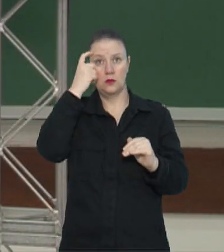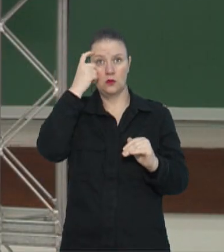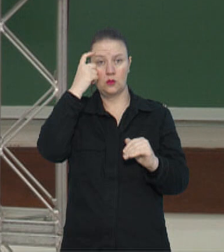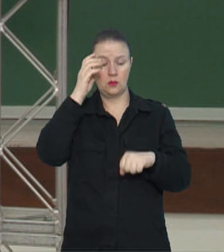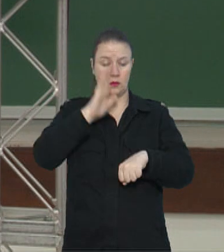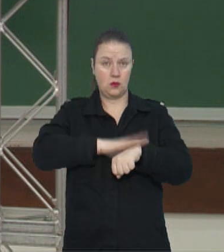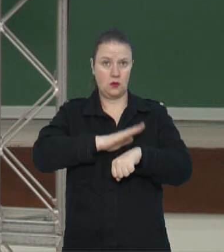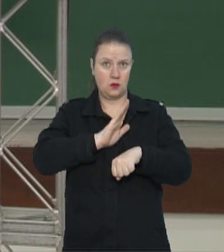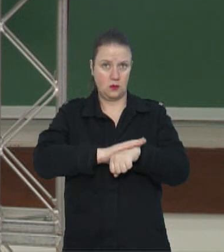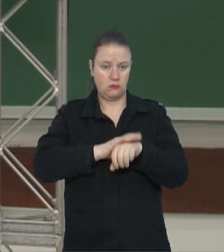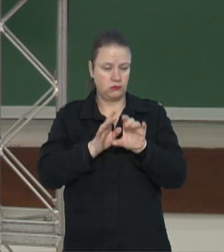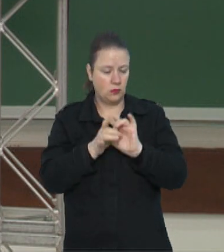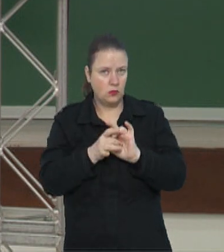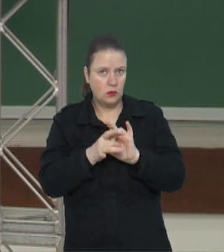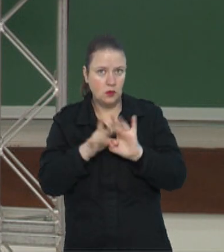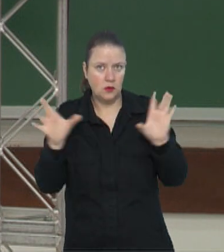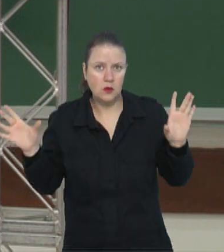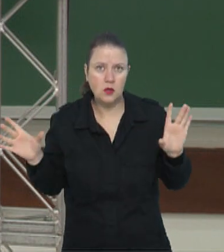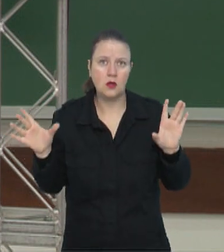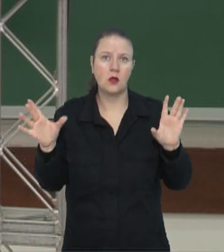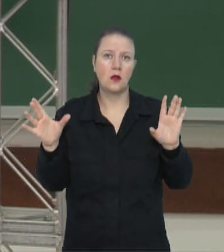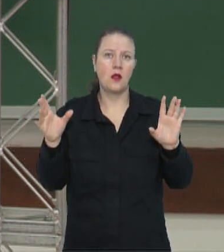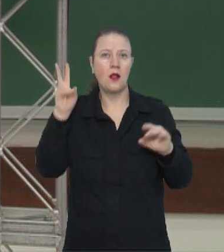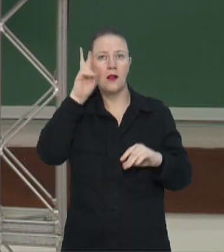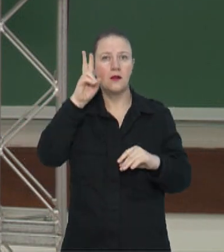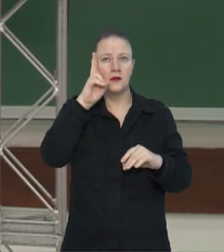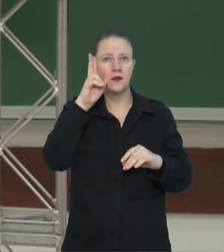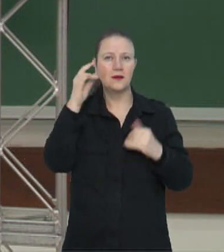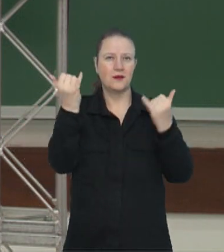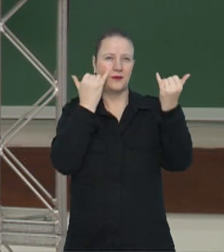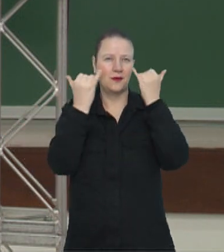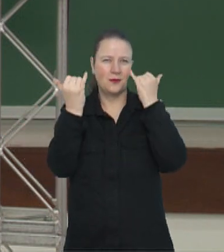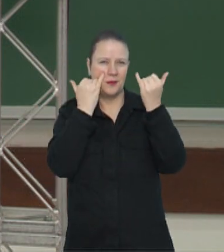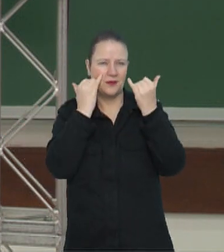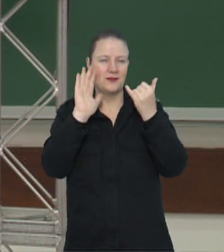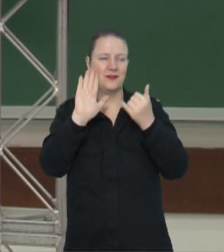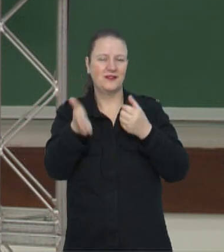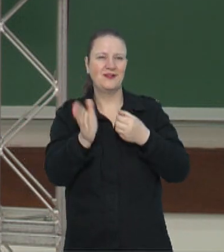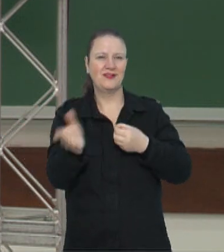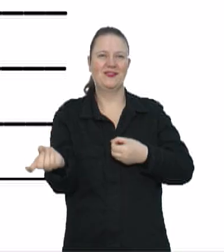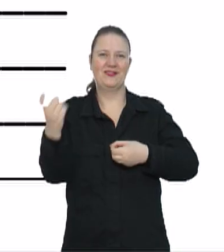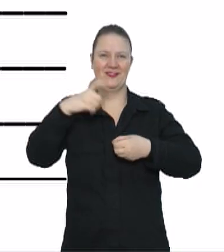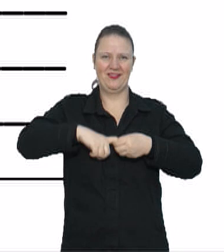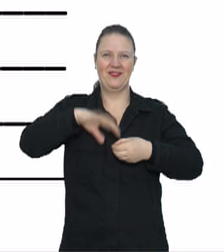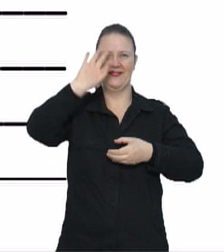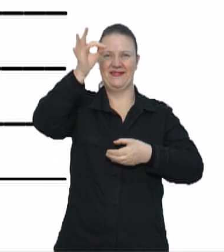ali, ver se guardaram as informações e aí a gente volta para corrigir em seguida.